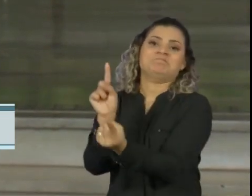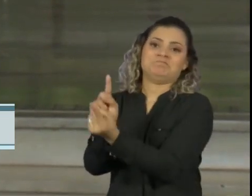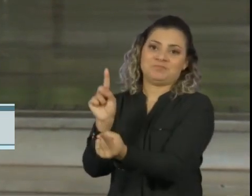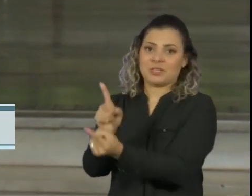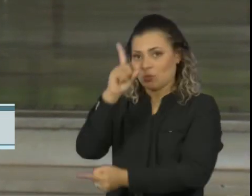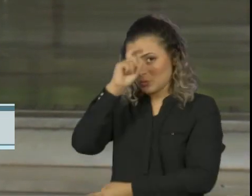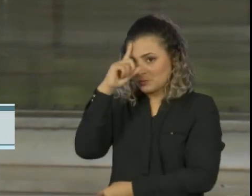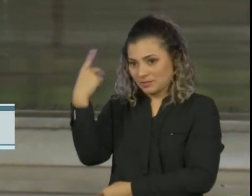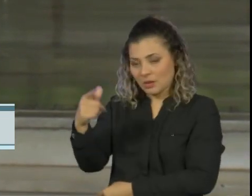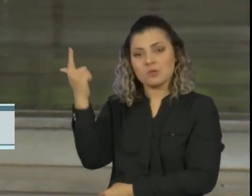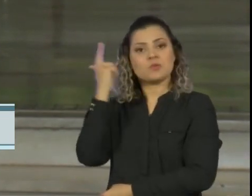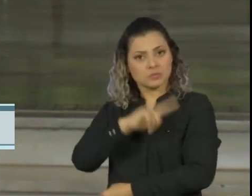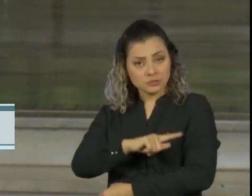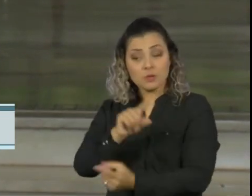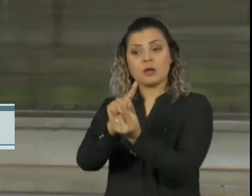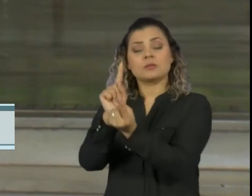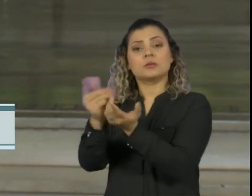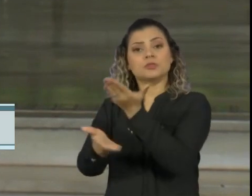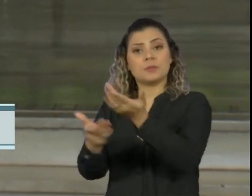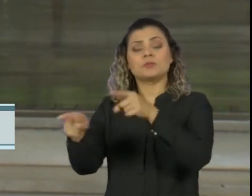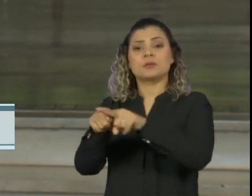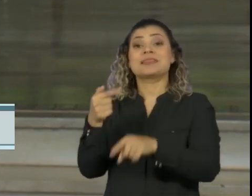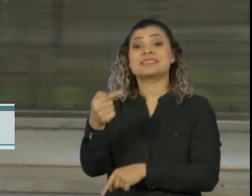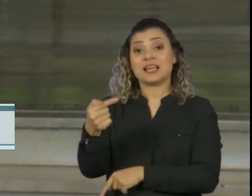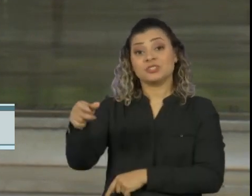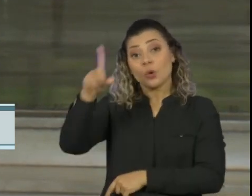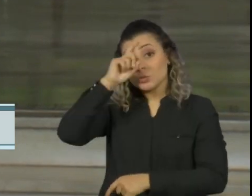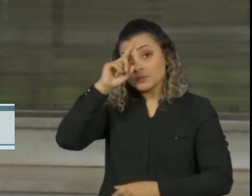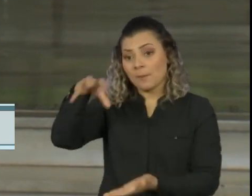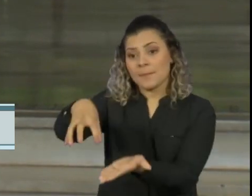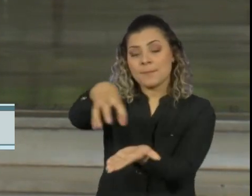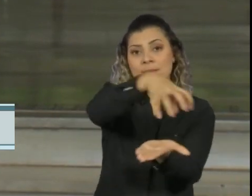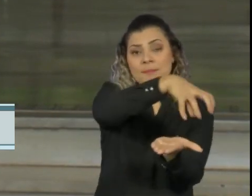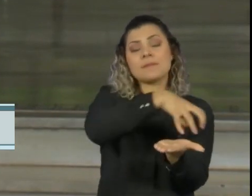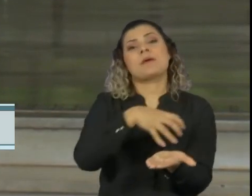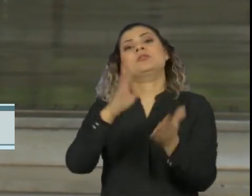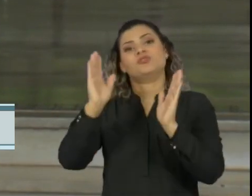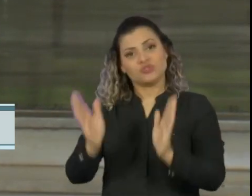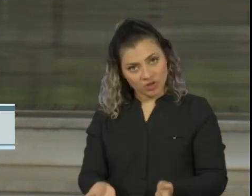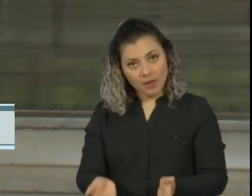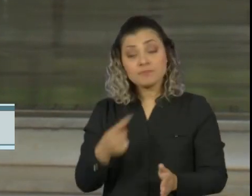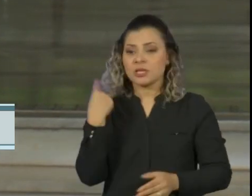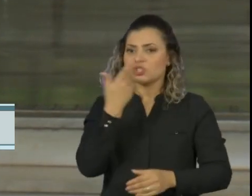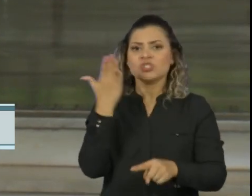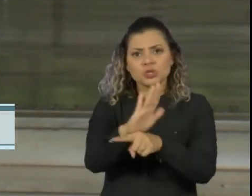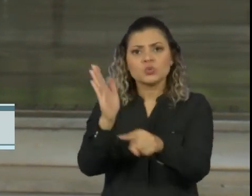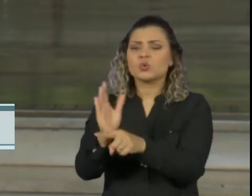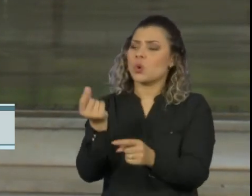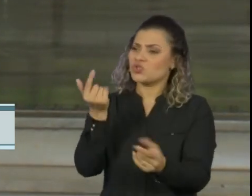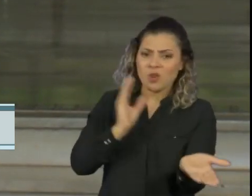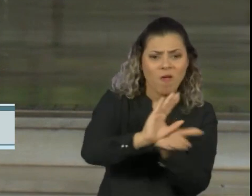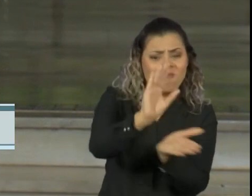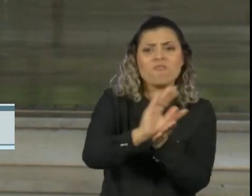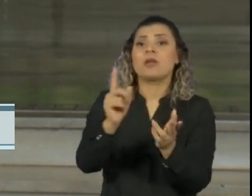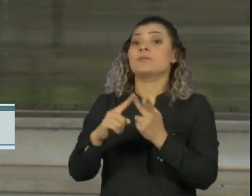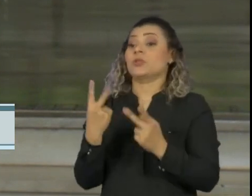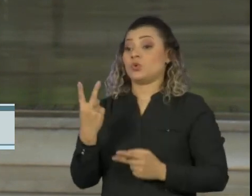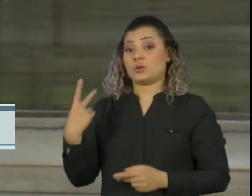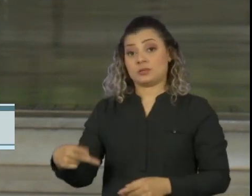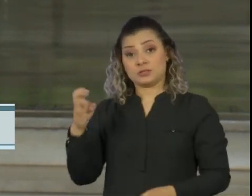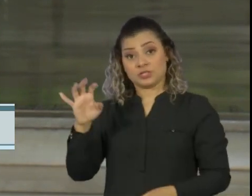nos hospitais, o atendimento também nos 7 hospitais de campanha, dos quais ajudamos a financiar 2 aqui em